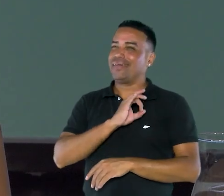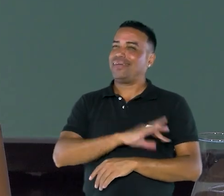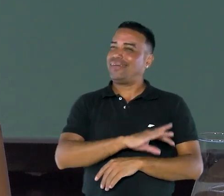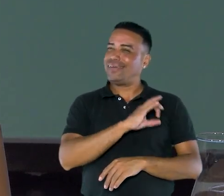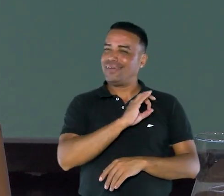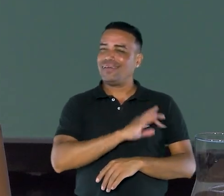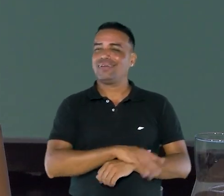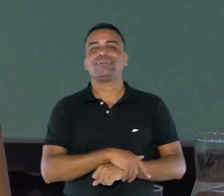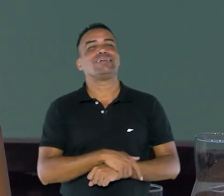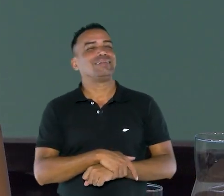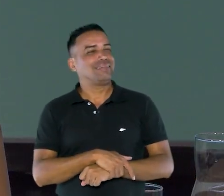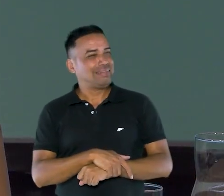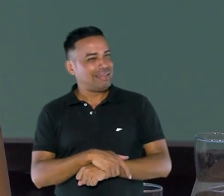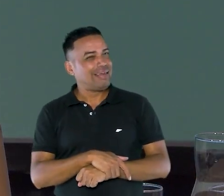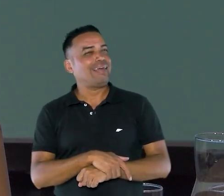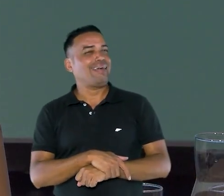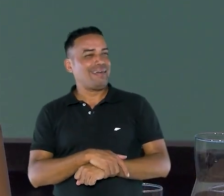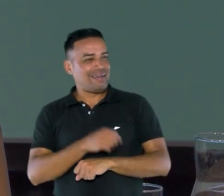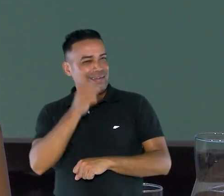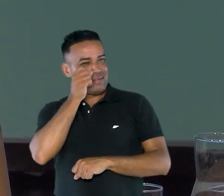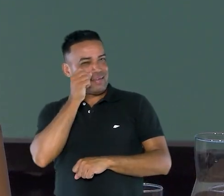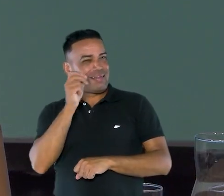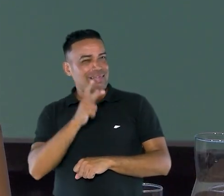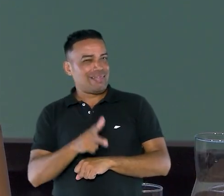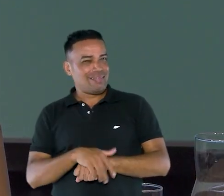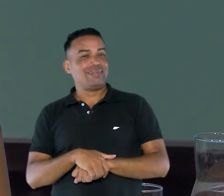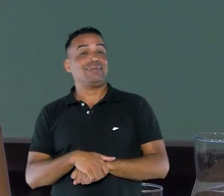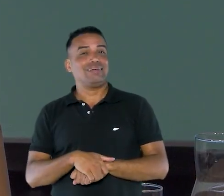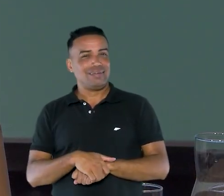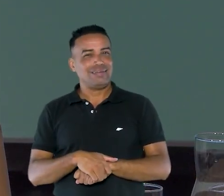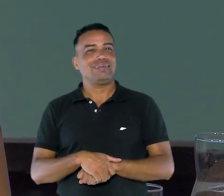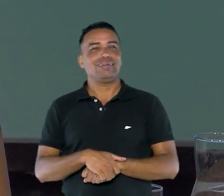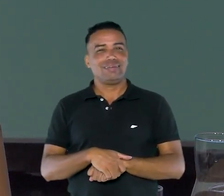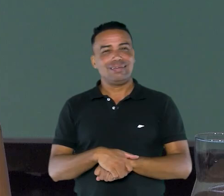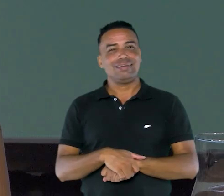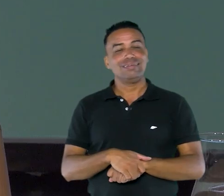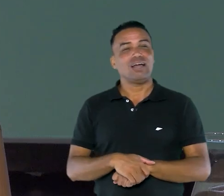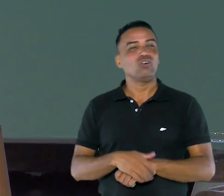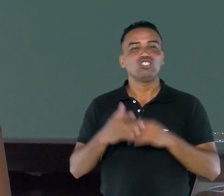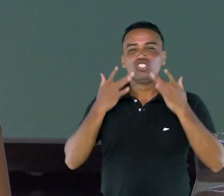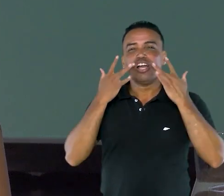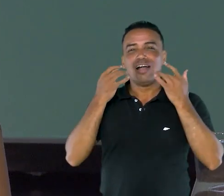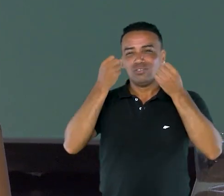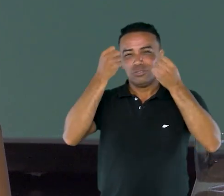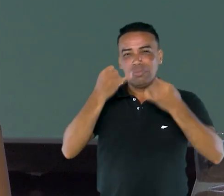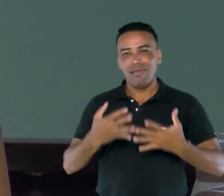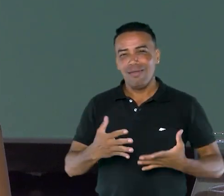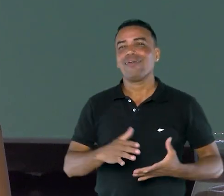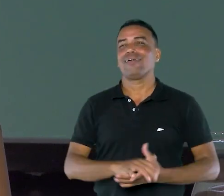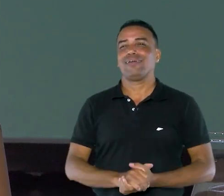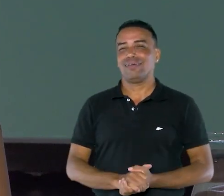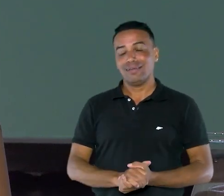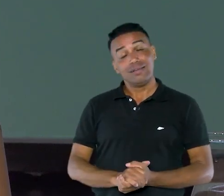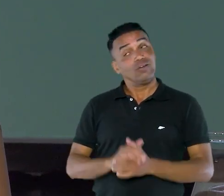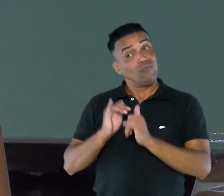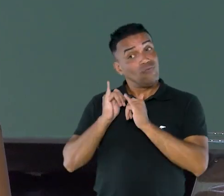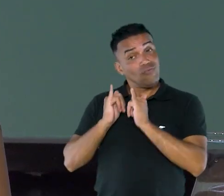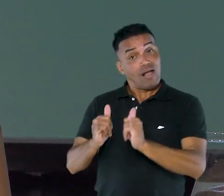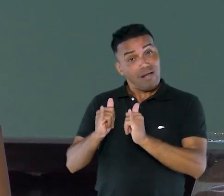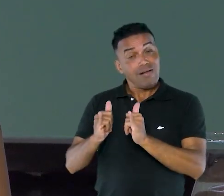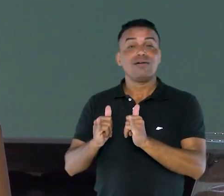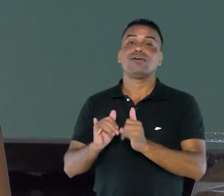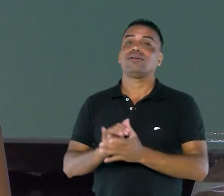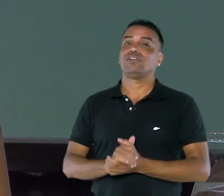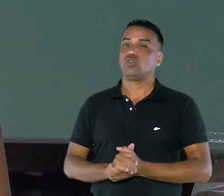de podre no reino da Dinamarca. Como diria nosso Hamlet, não é isso? Por isso que eu